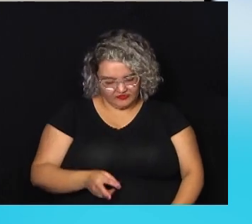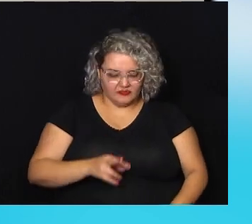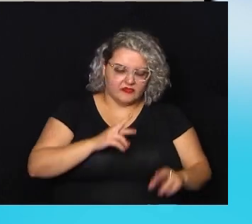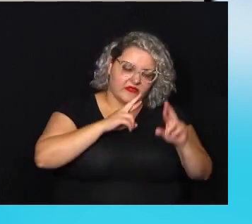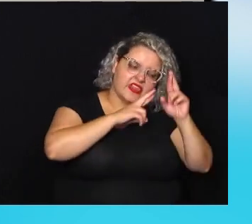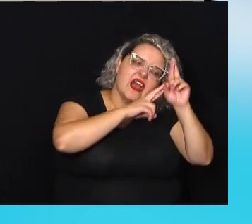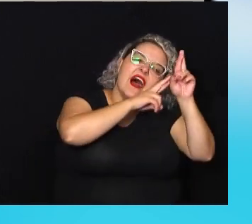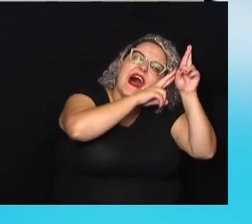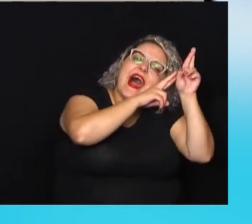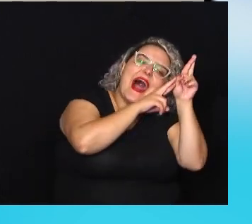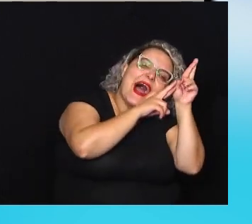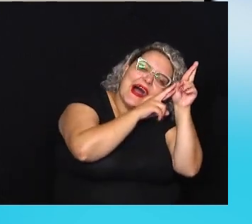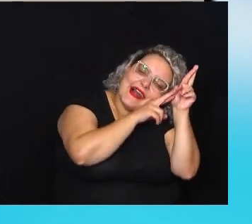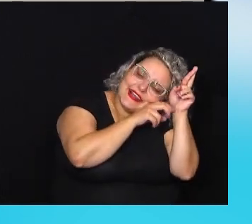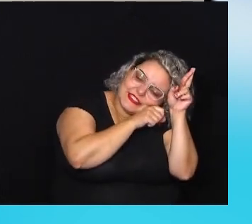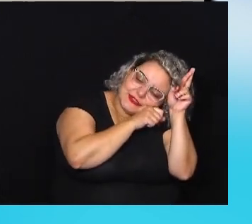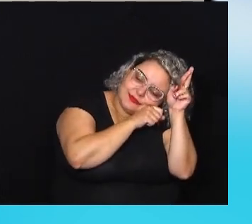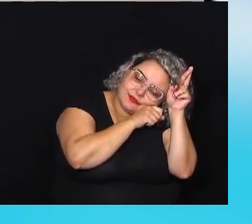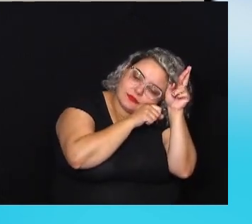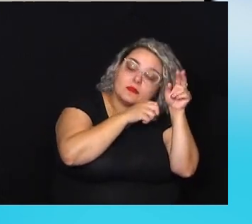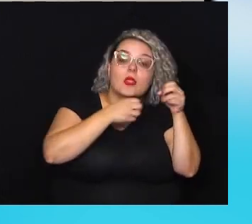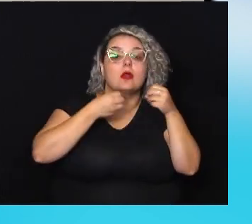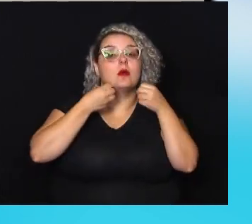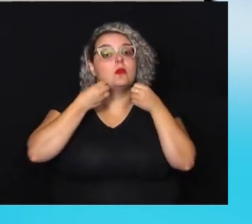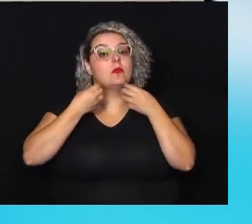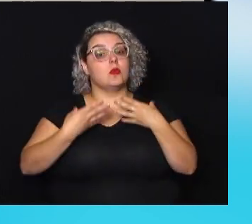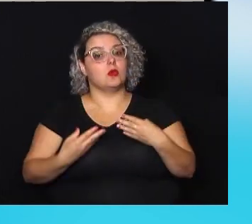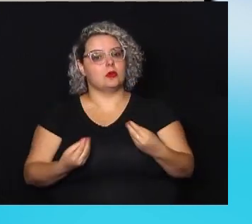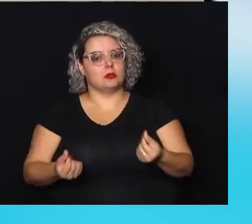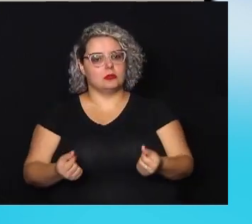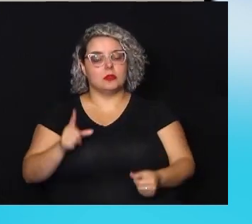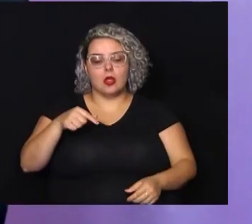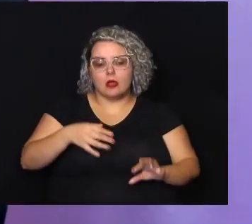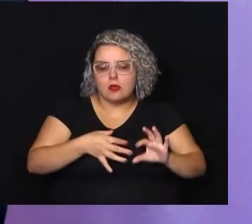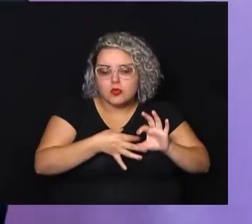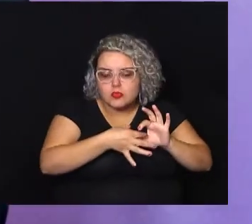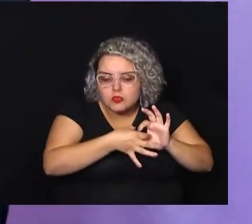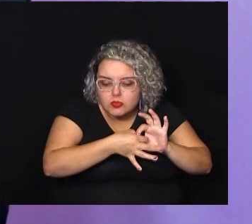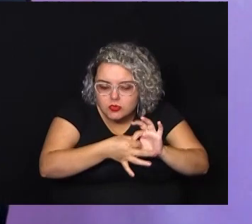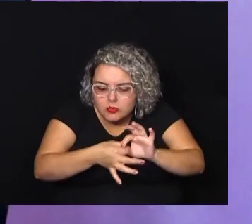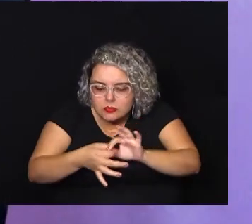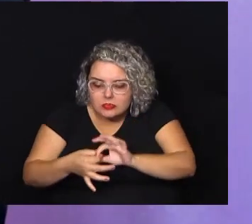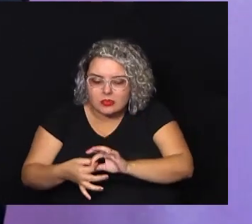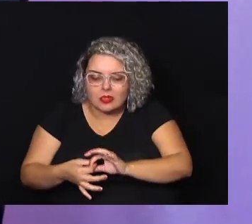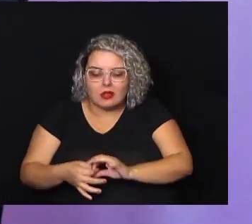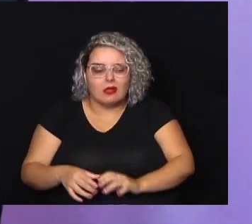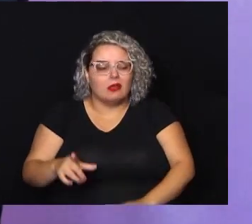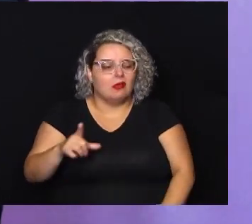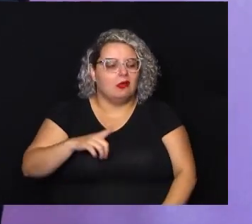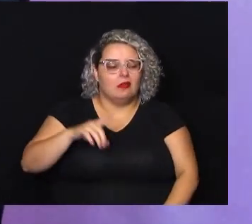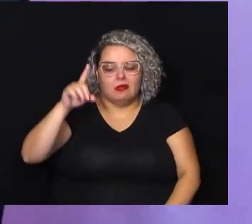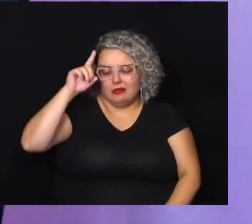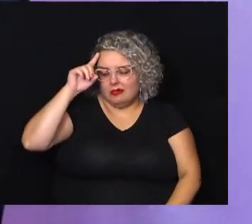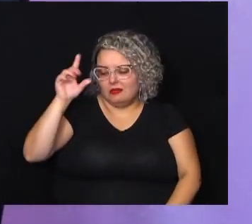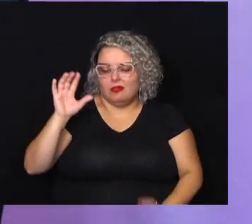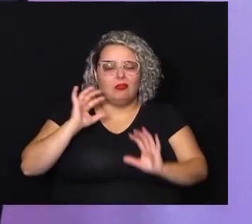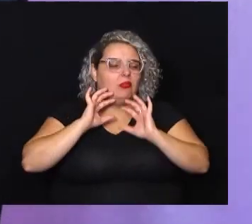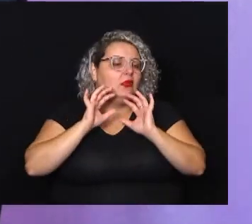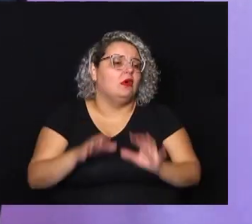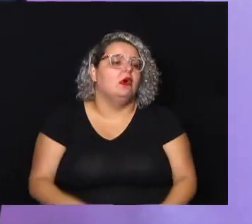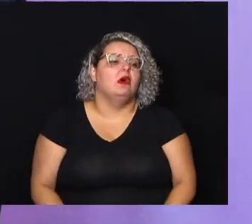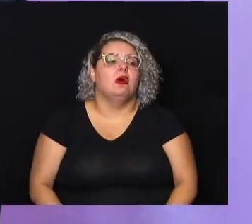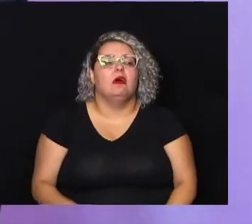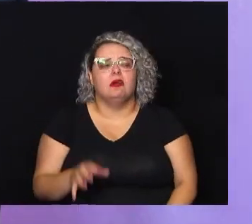muito buscar sempre um sono de muito boa qualidade. Doutor, é como se fosse um ciclo, então essa pessoa teve